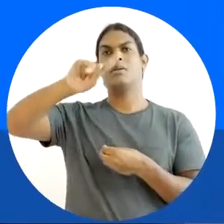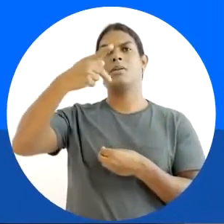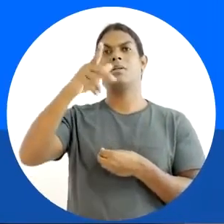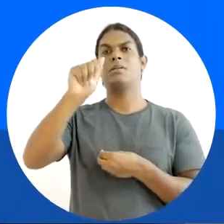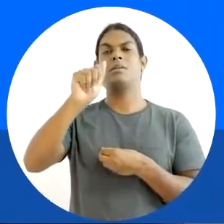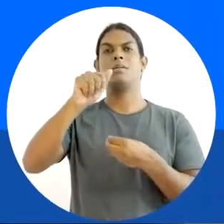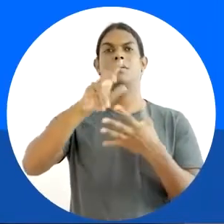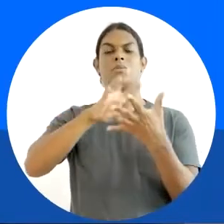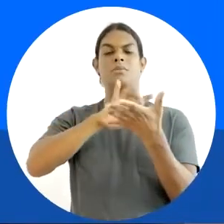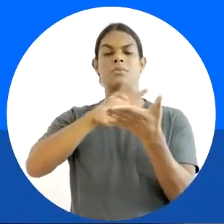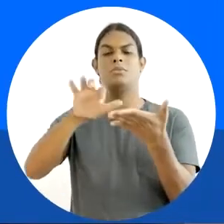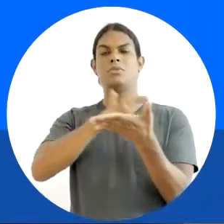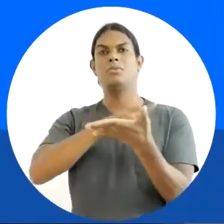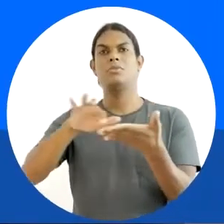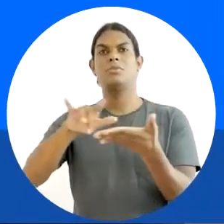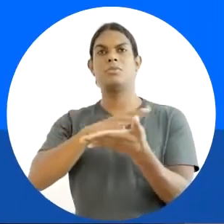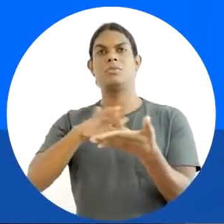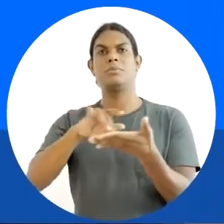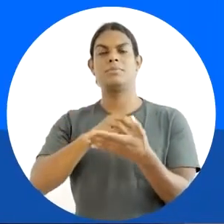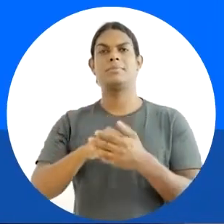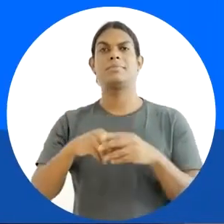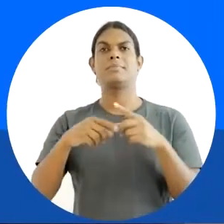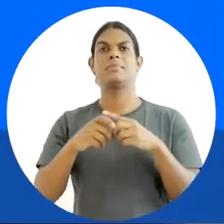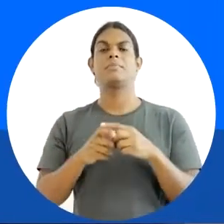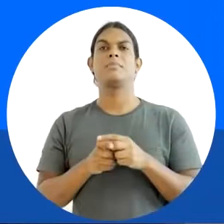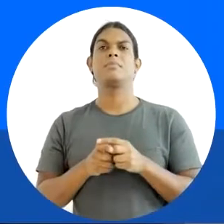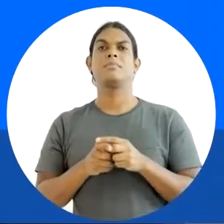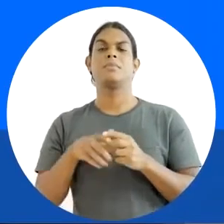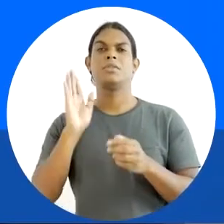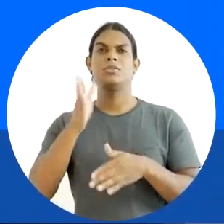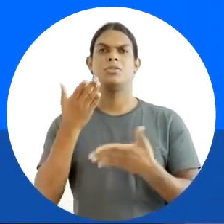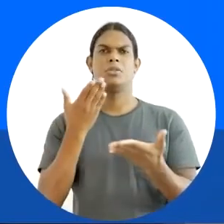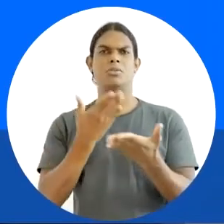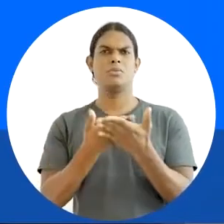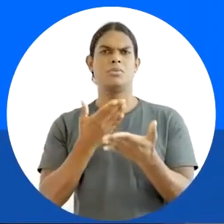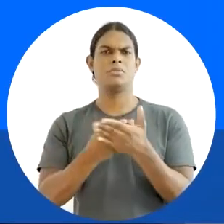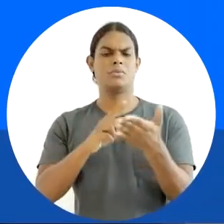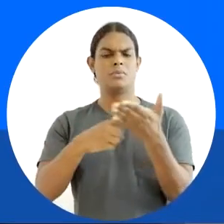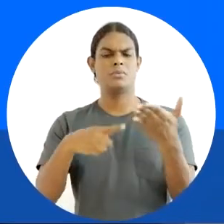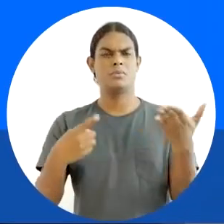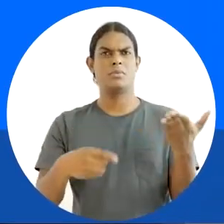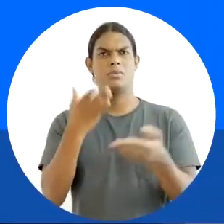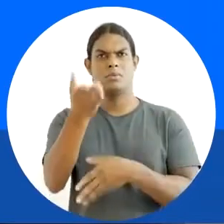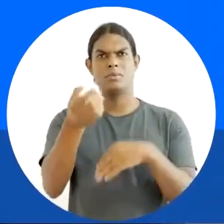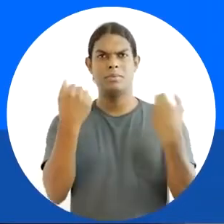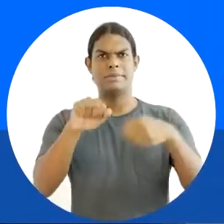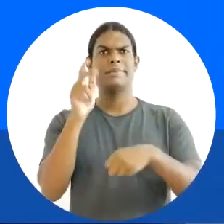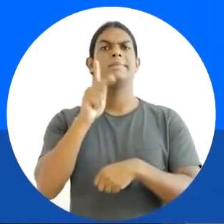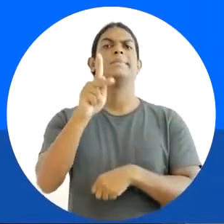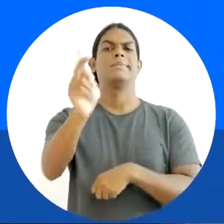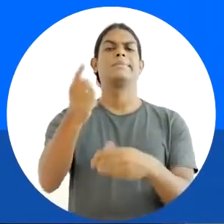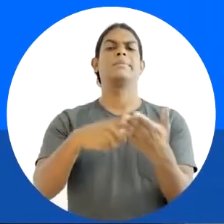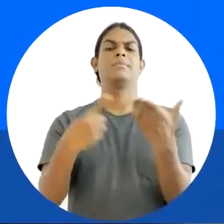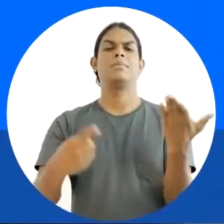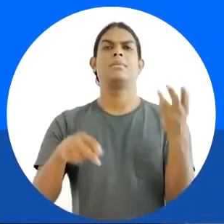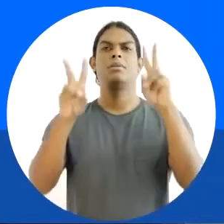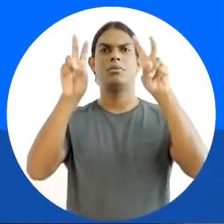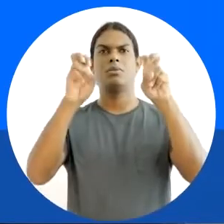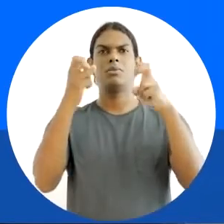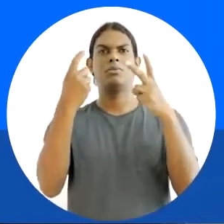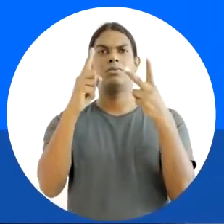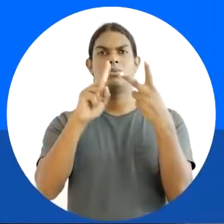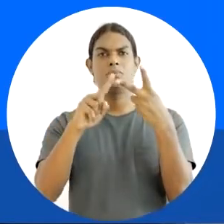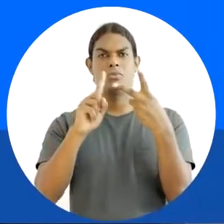catálogo digital. Nós tratamos no caderno, que vocês precisam ler, a competência 2 do